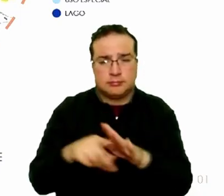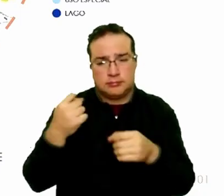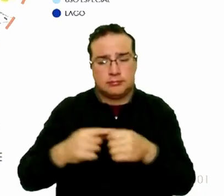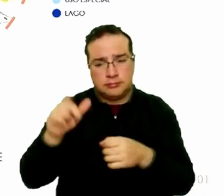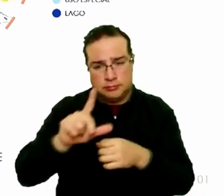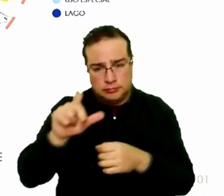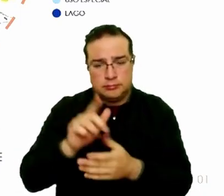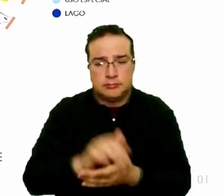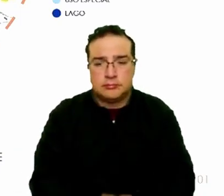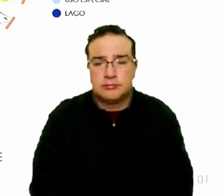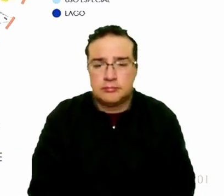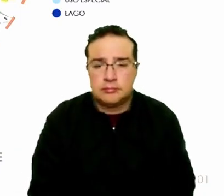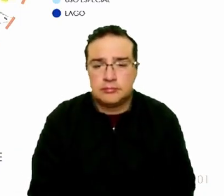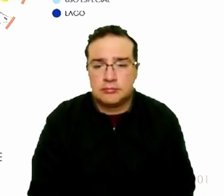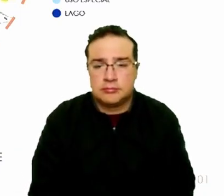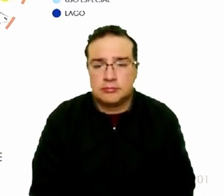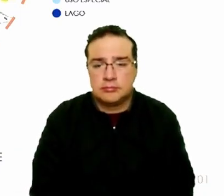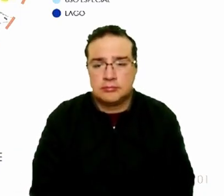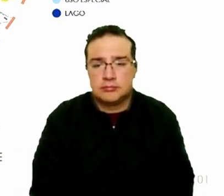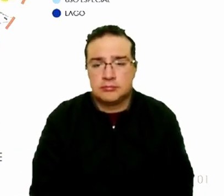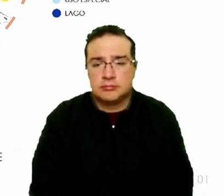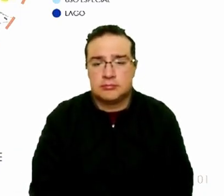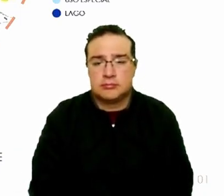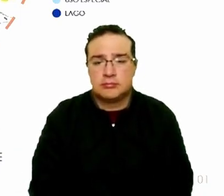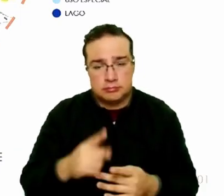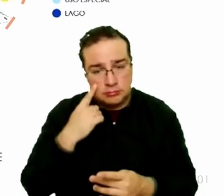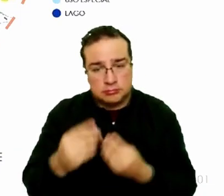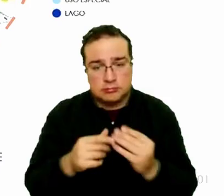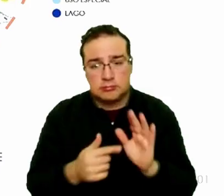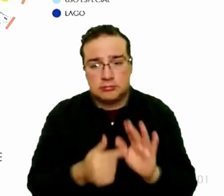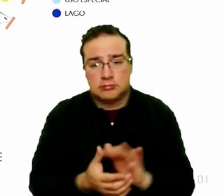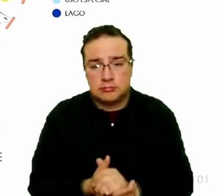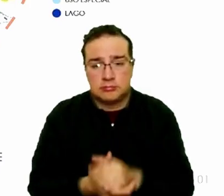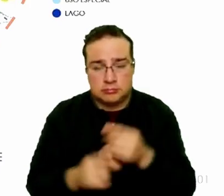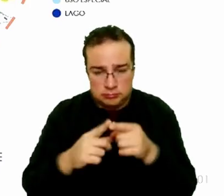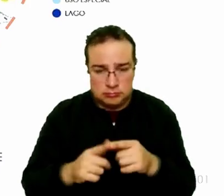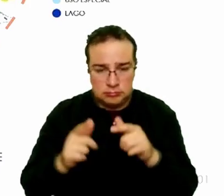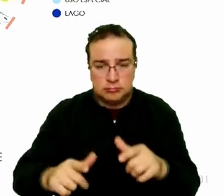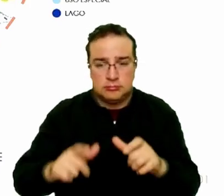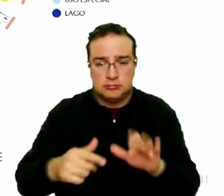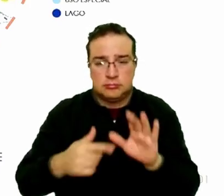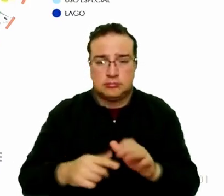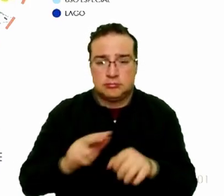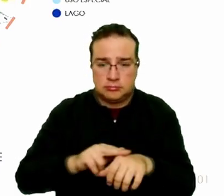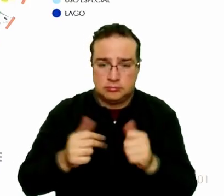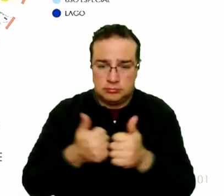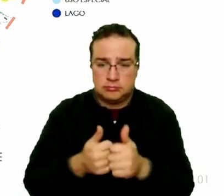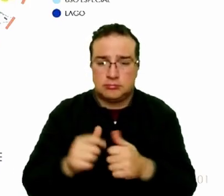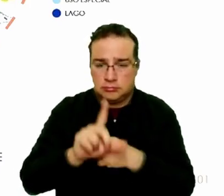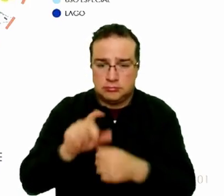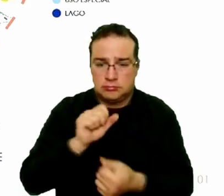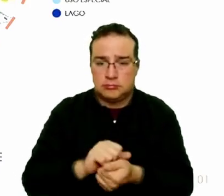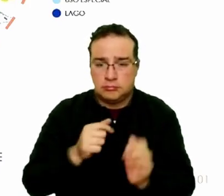de Londrina. Obrigada. Então, ali ao lado vocês podem ver o mapa de espaços verdes da cidade de Londrina.